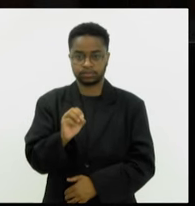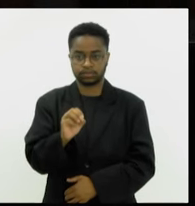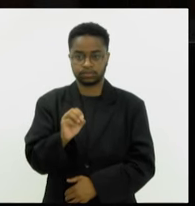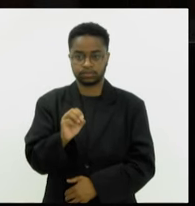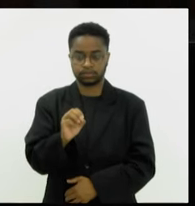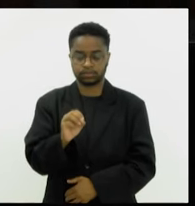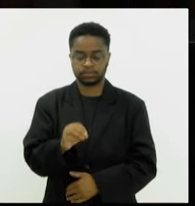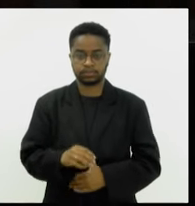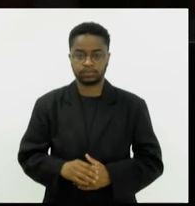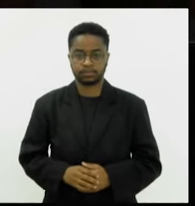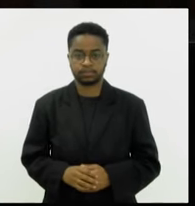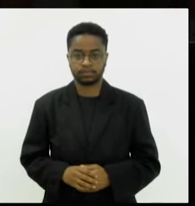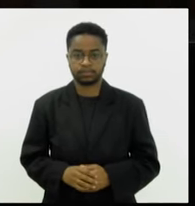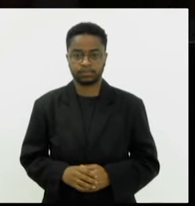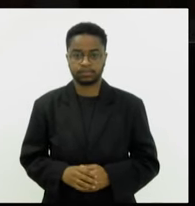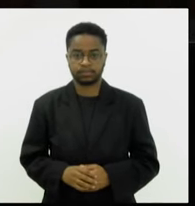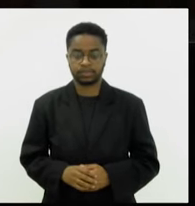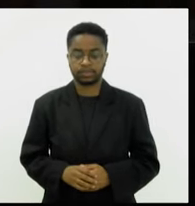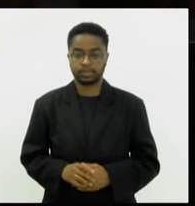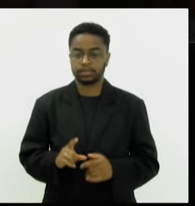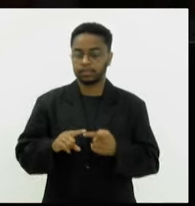mais de